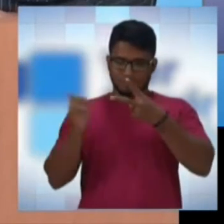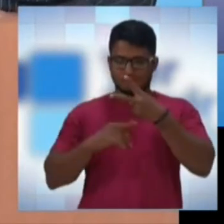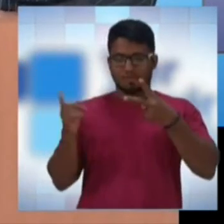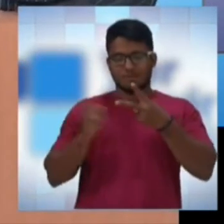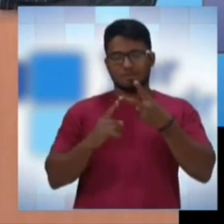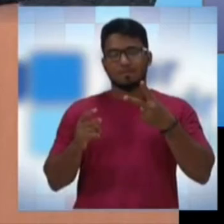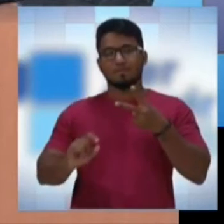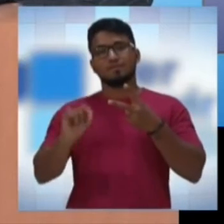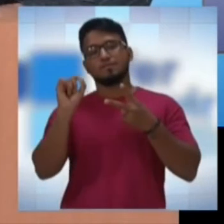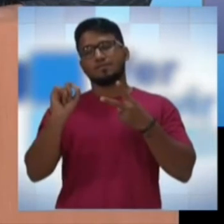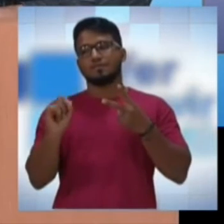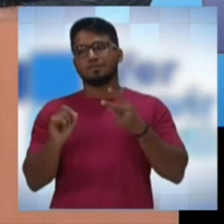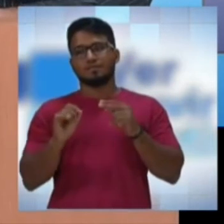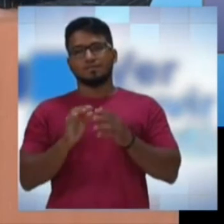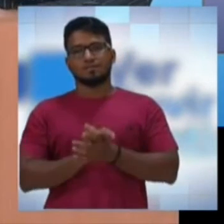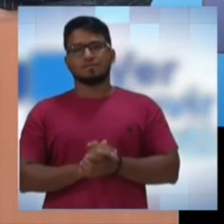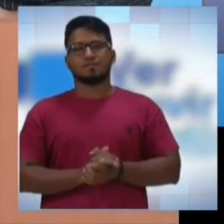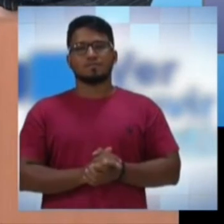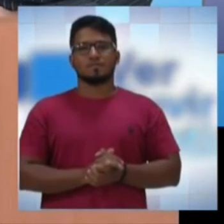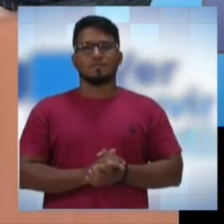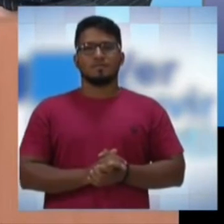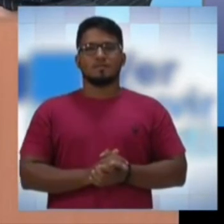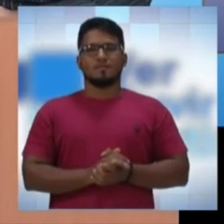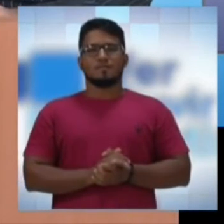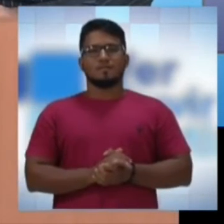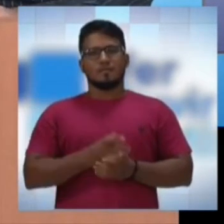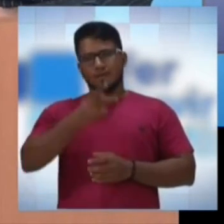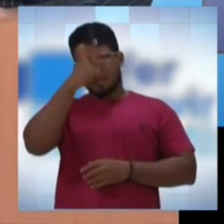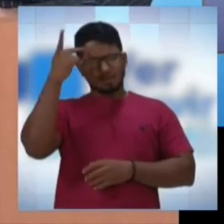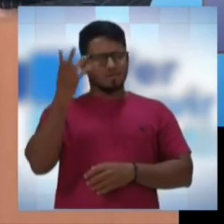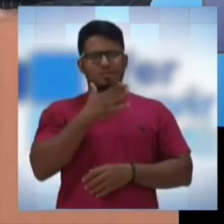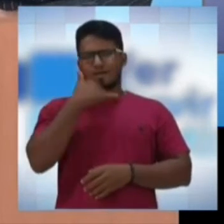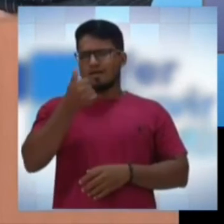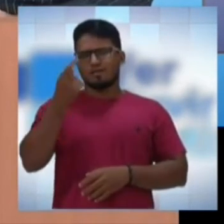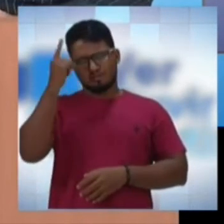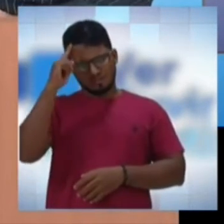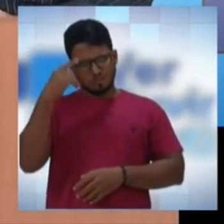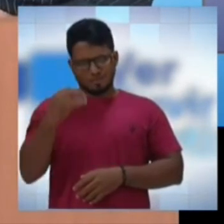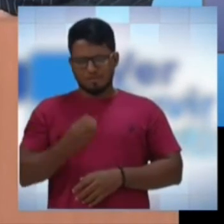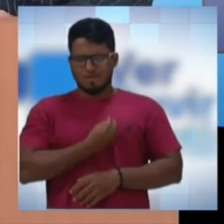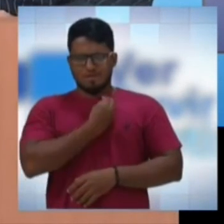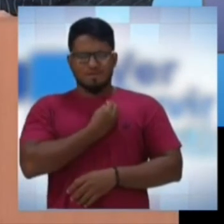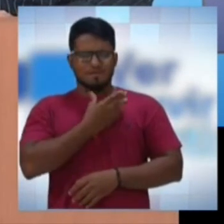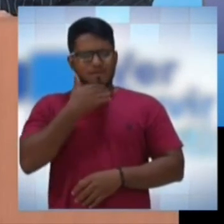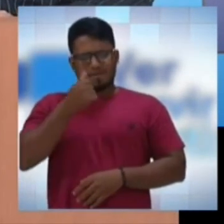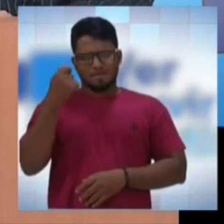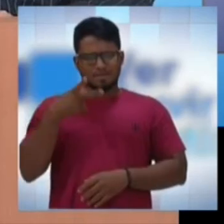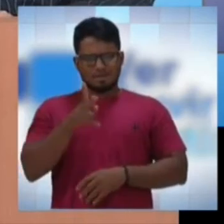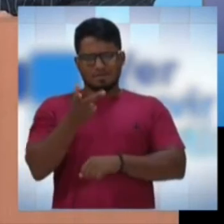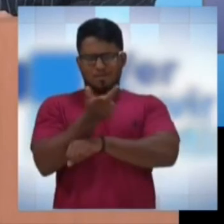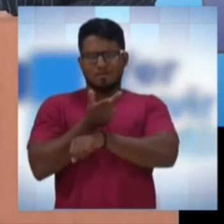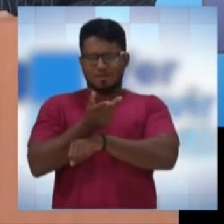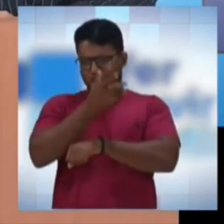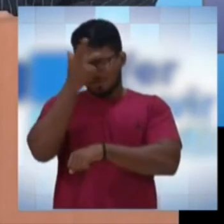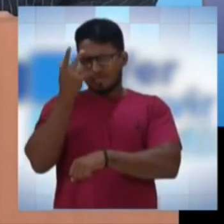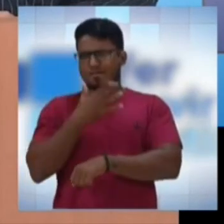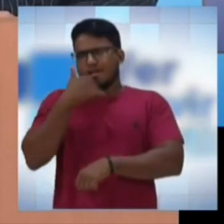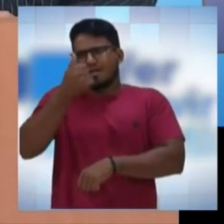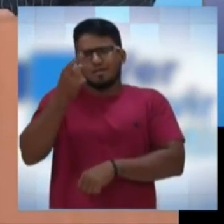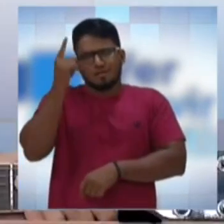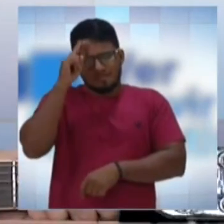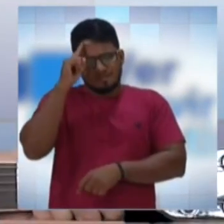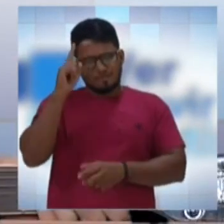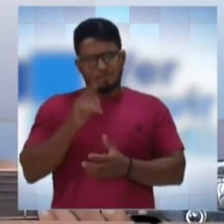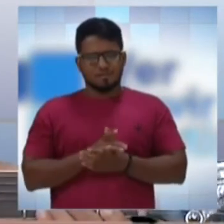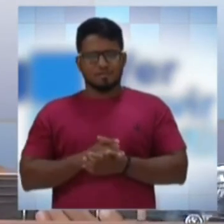a segunda coisa, eu acho que é ser uma pessoa melhor cada vez mais. Eu acho que a gente tem que sempre procurar